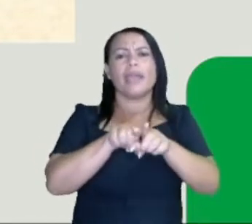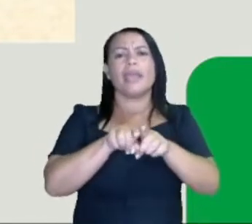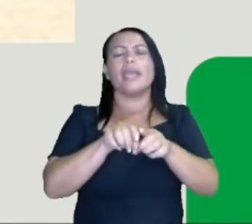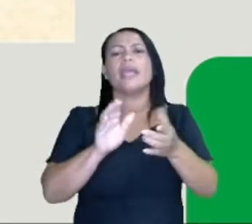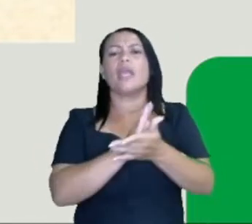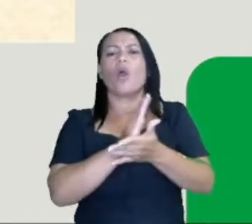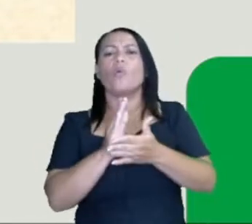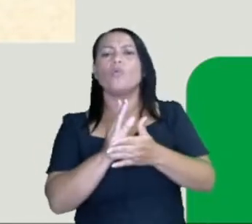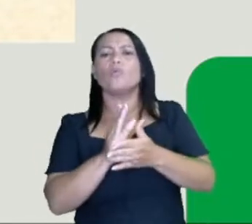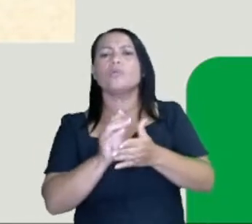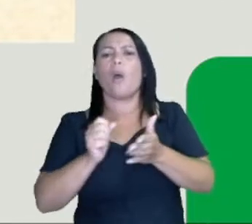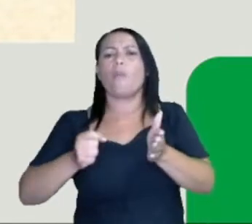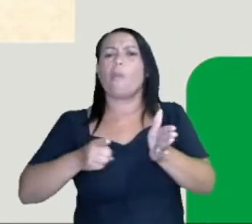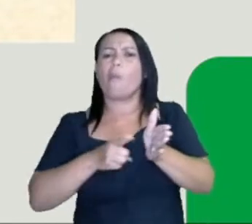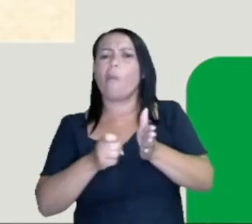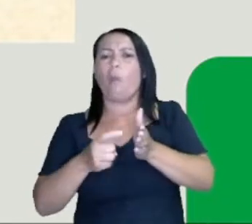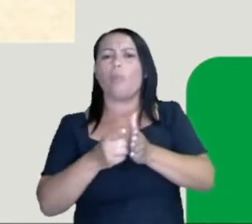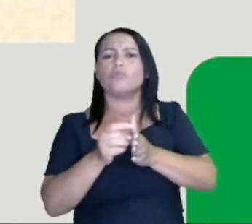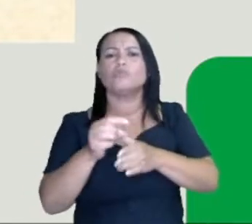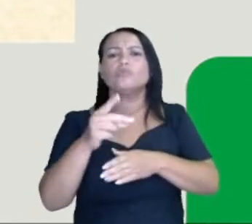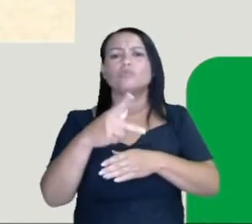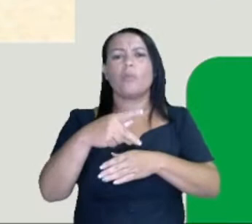protozoários. Já os seres